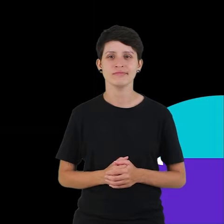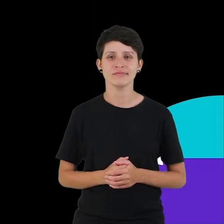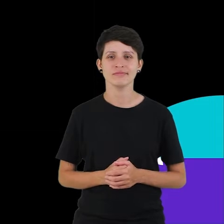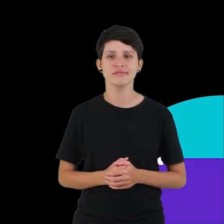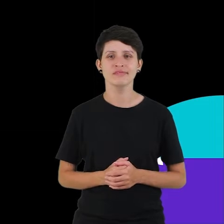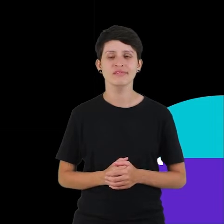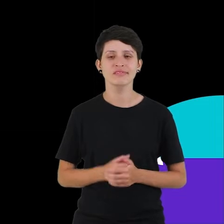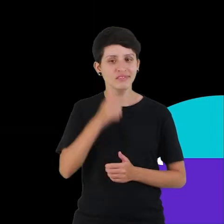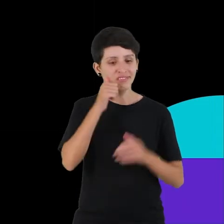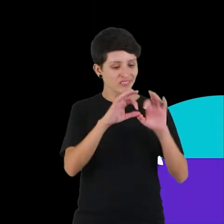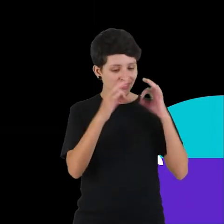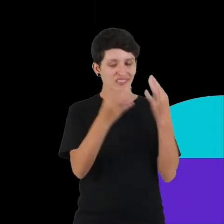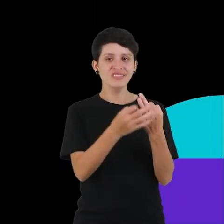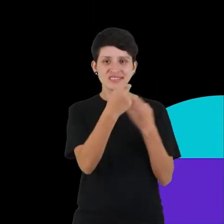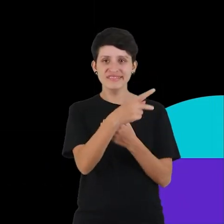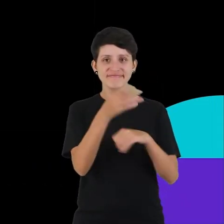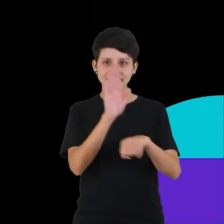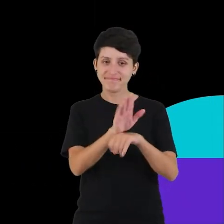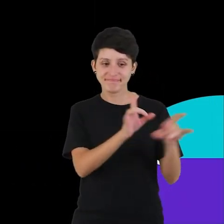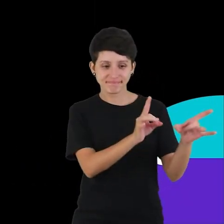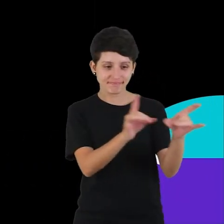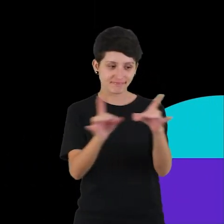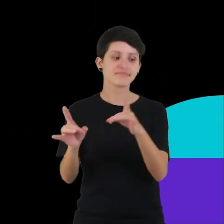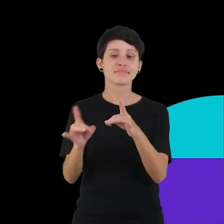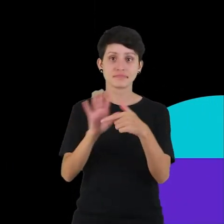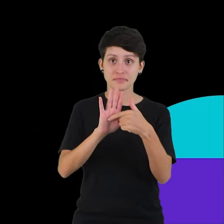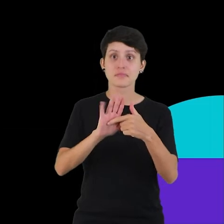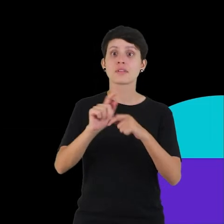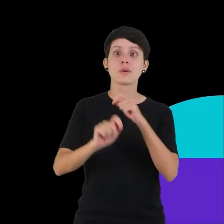como guardar, porque era tanto kit.